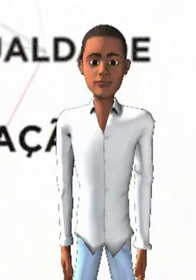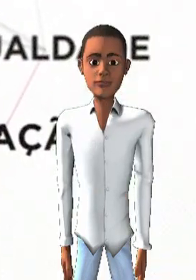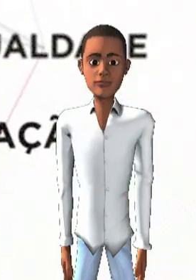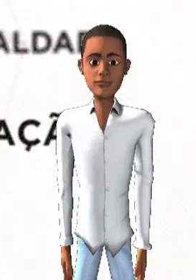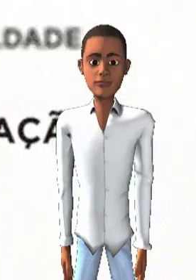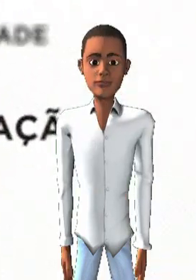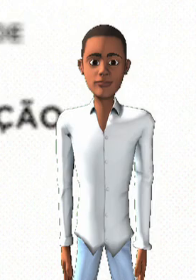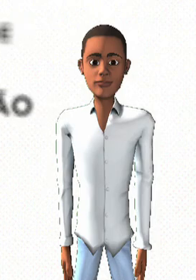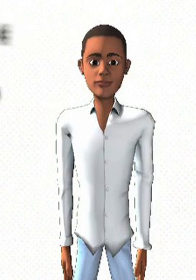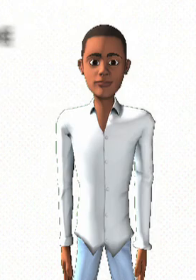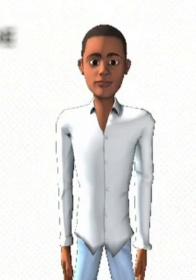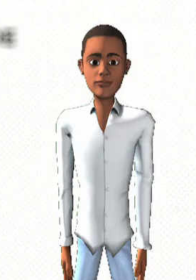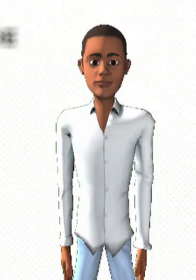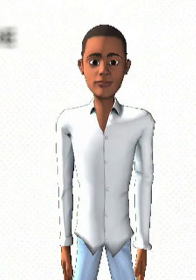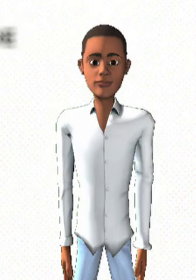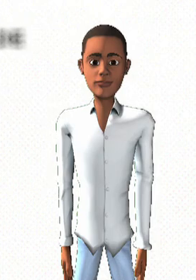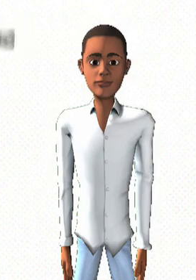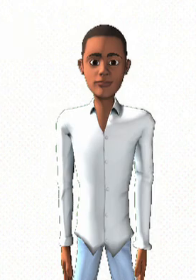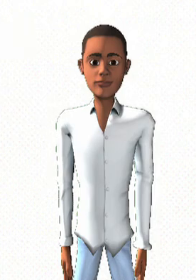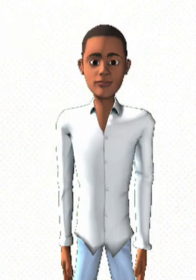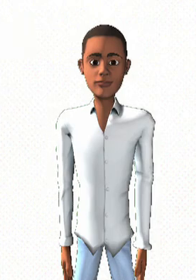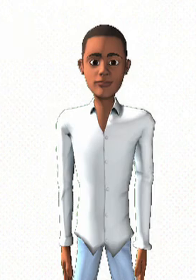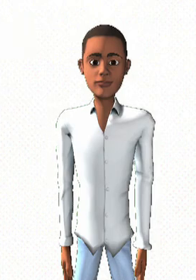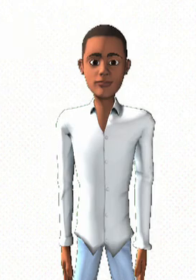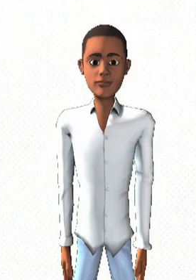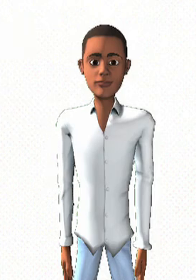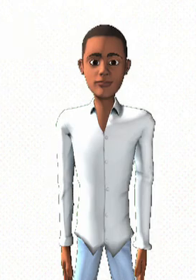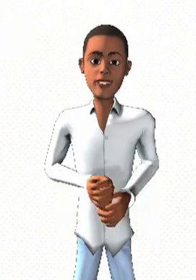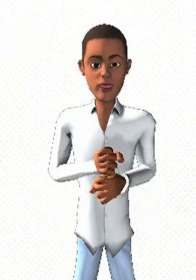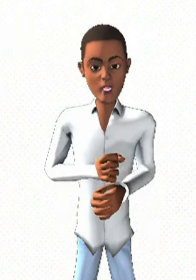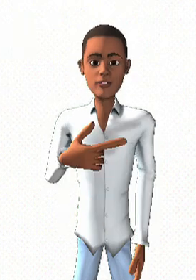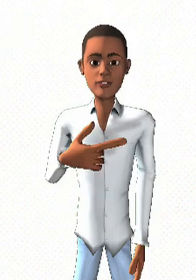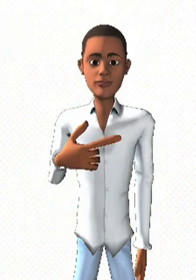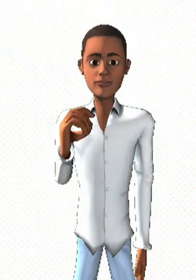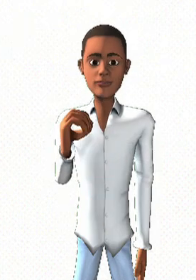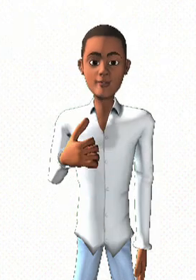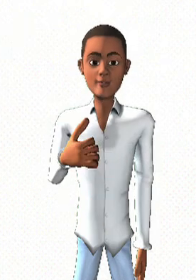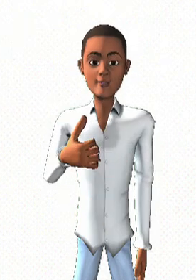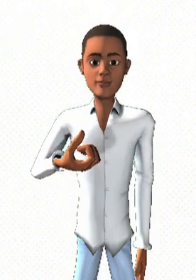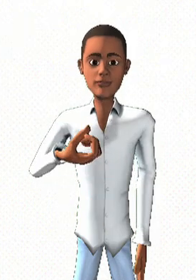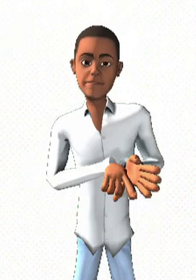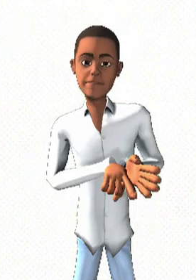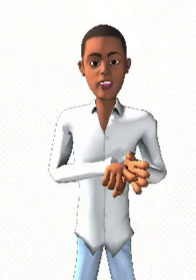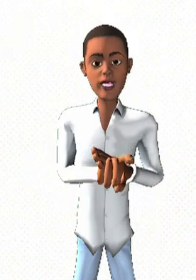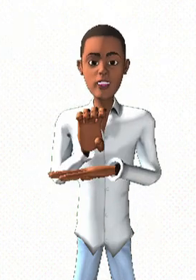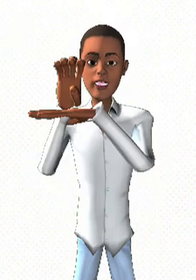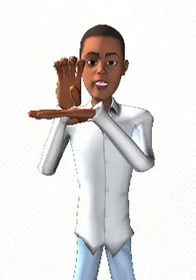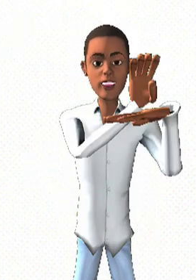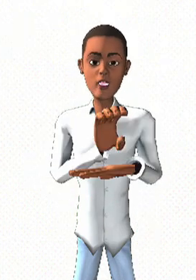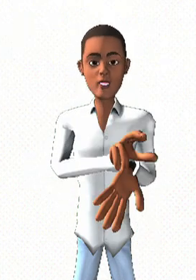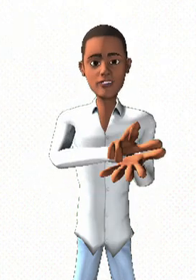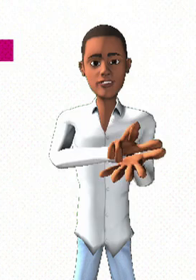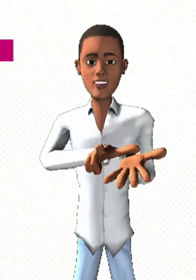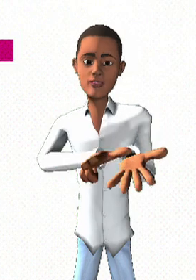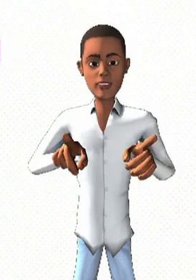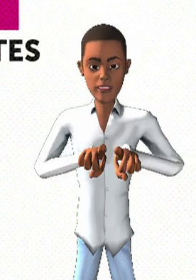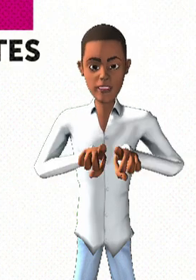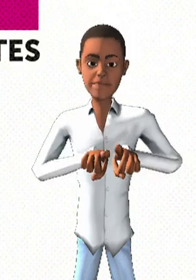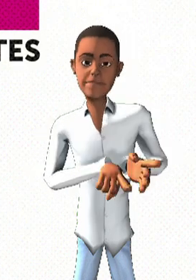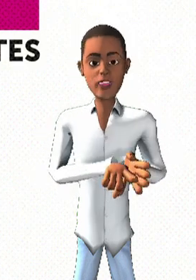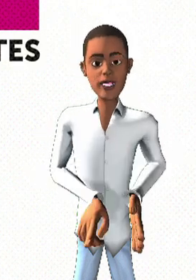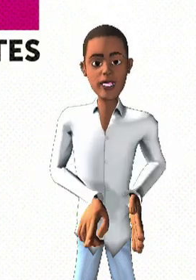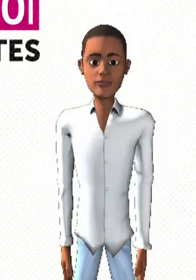comportamentos e crenças e as relações entre homens e mulheres no Brasil, em 2016 realizamos uma pesquisa qualitativa que atravessou